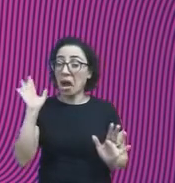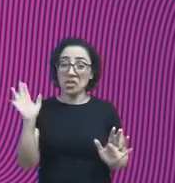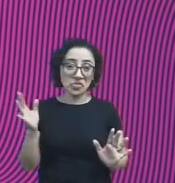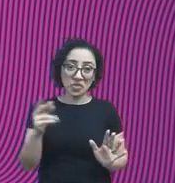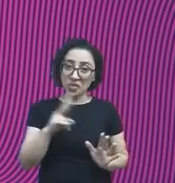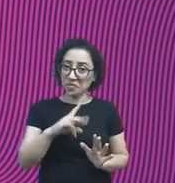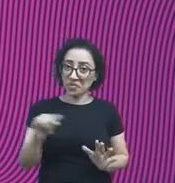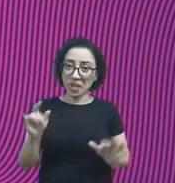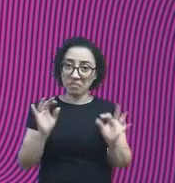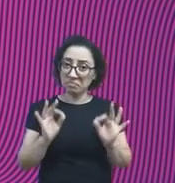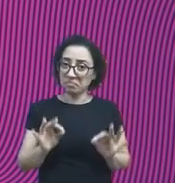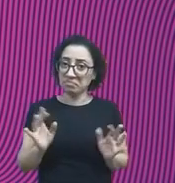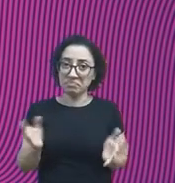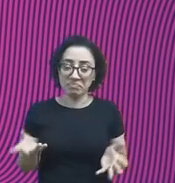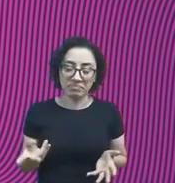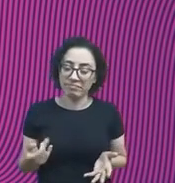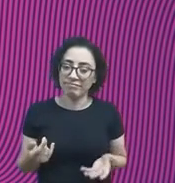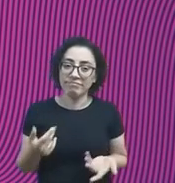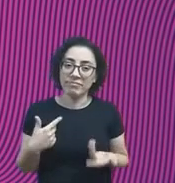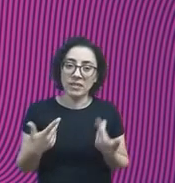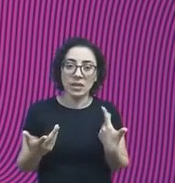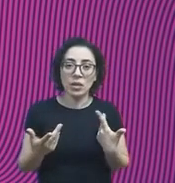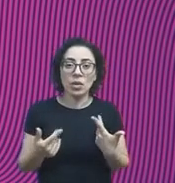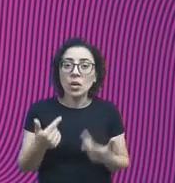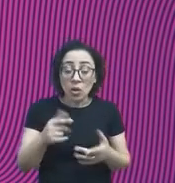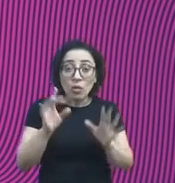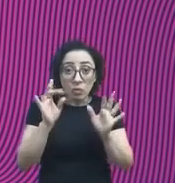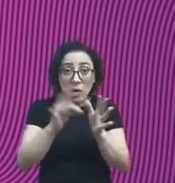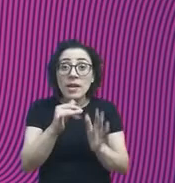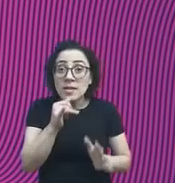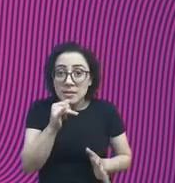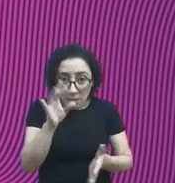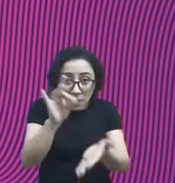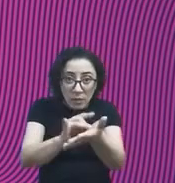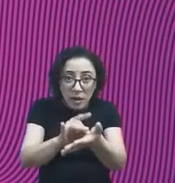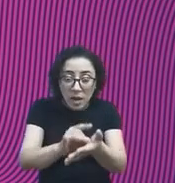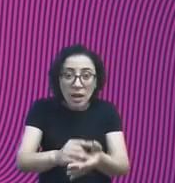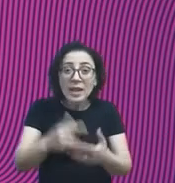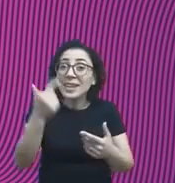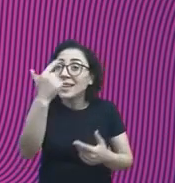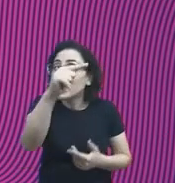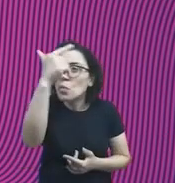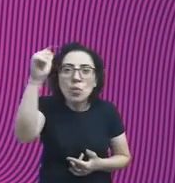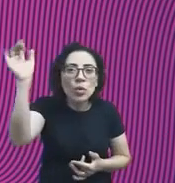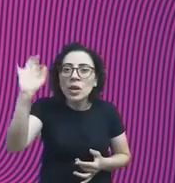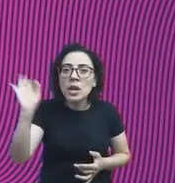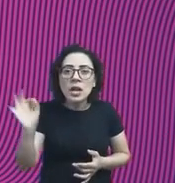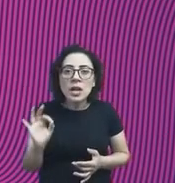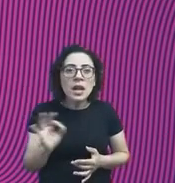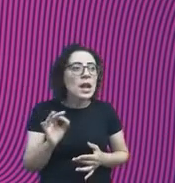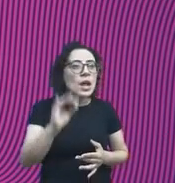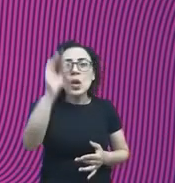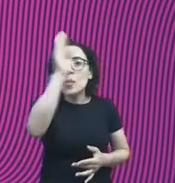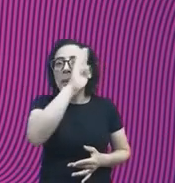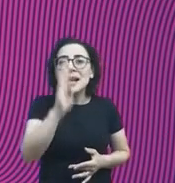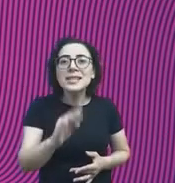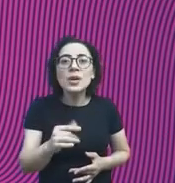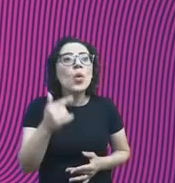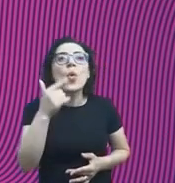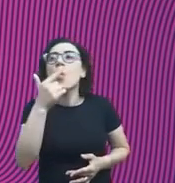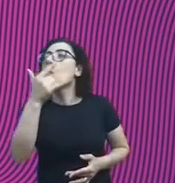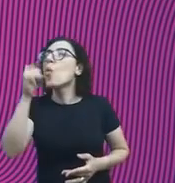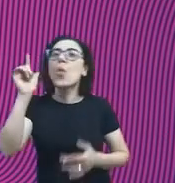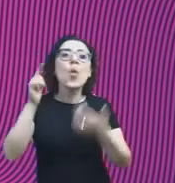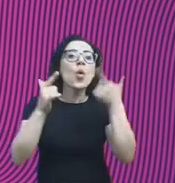Não existe lugar no Brasil que tenha mais informação sobre o que acontece em saúde do Brasil do que o